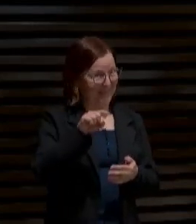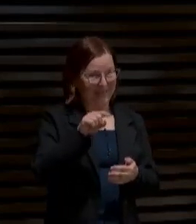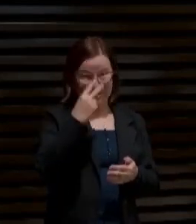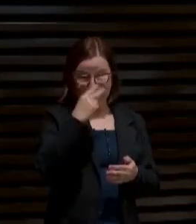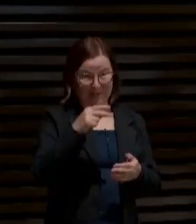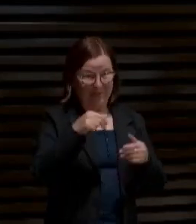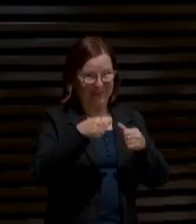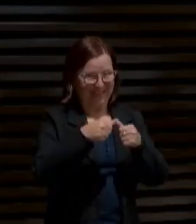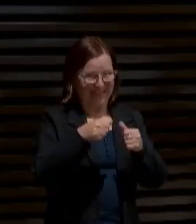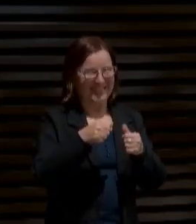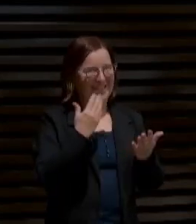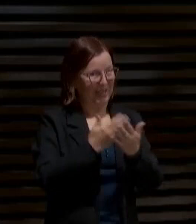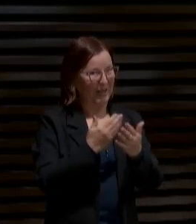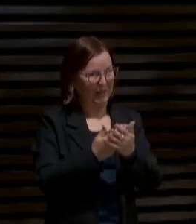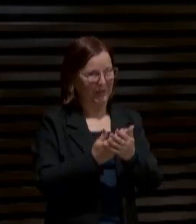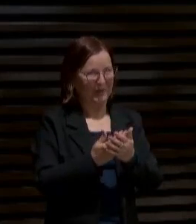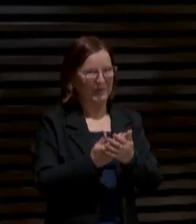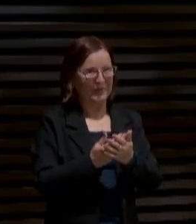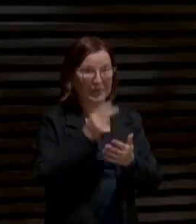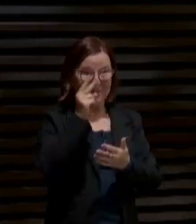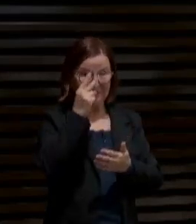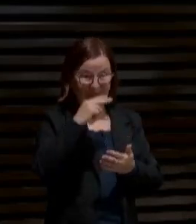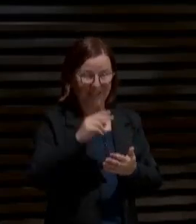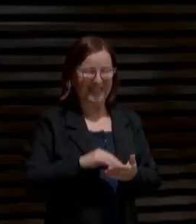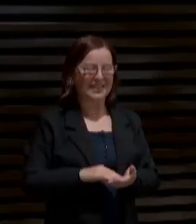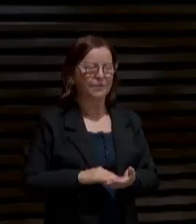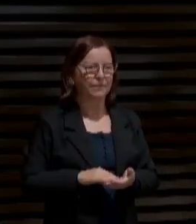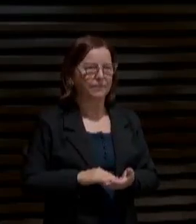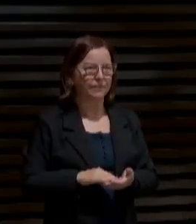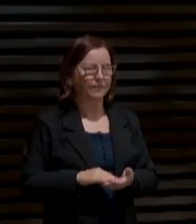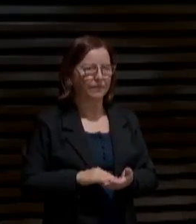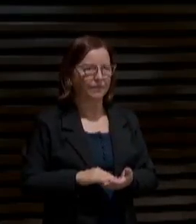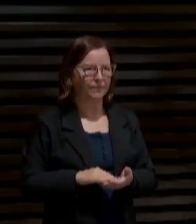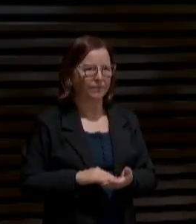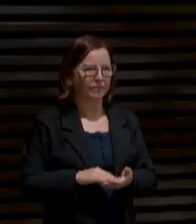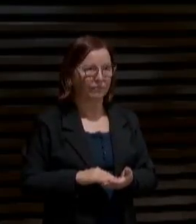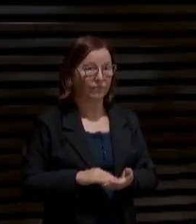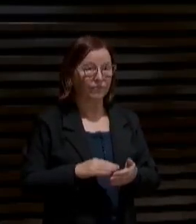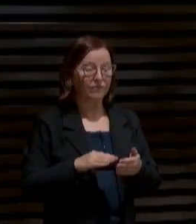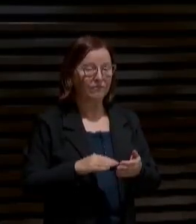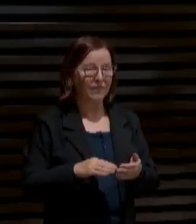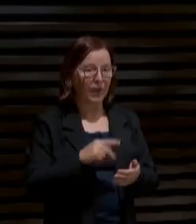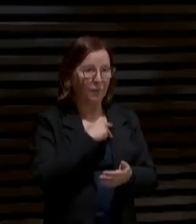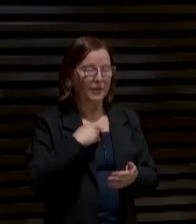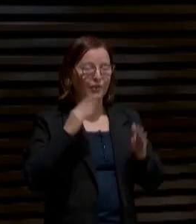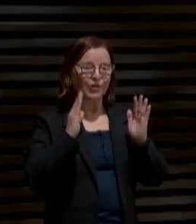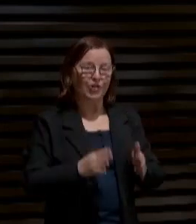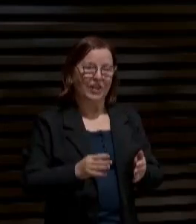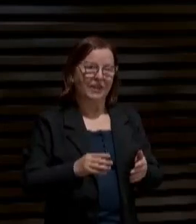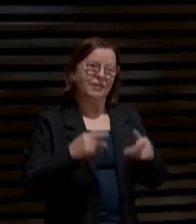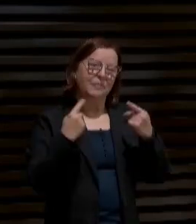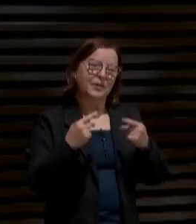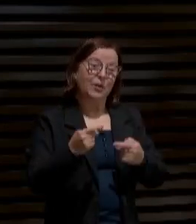continuar ainda isso é vida de santidade e meus irmãos lá porque vocês não pegam mais sobre isso tá aí ó quatro estudos sobre essa Marvada